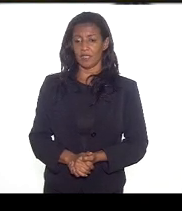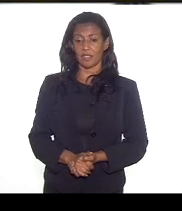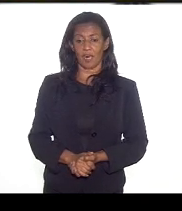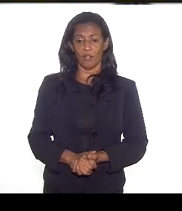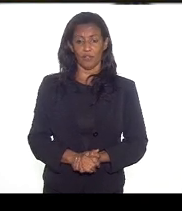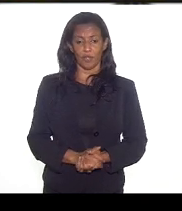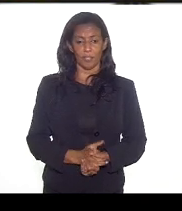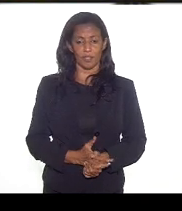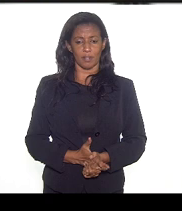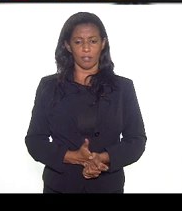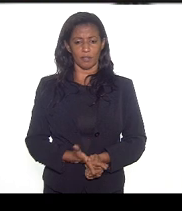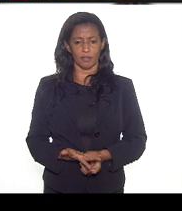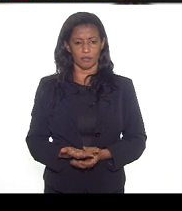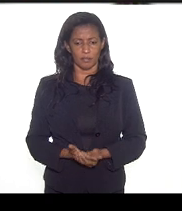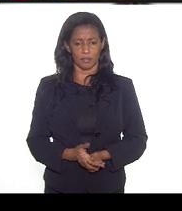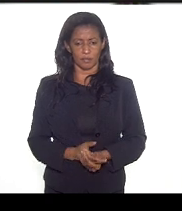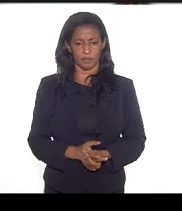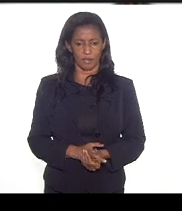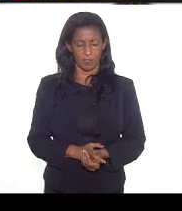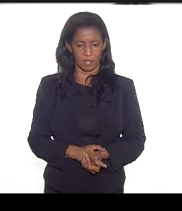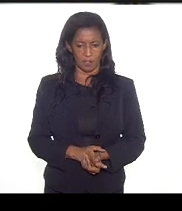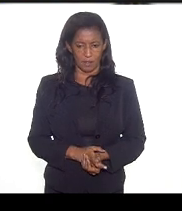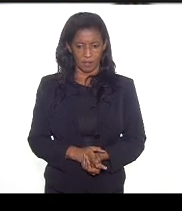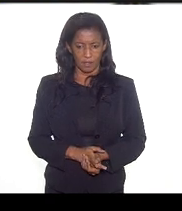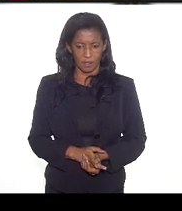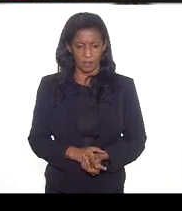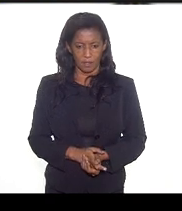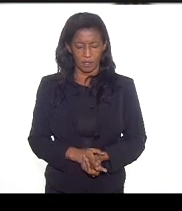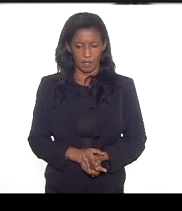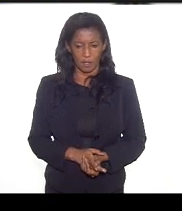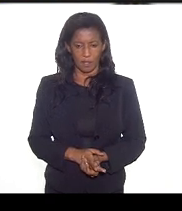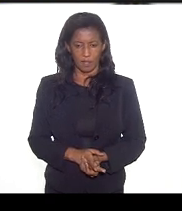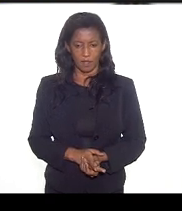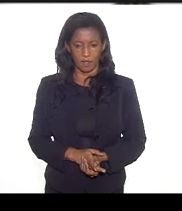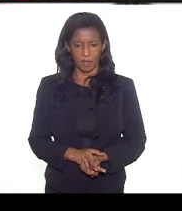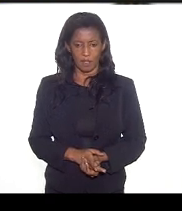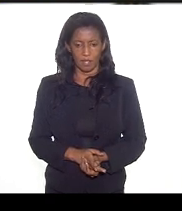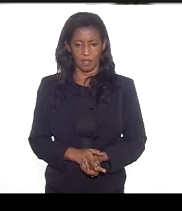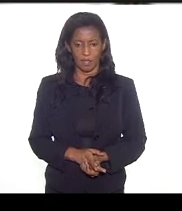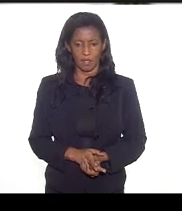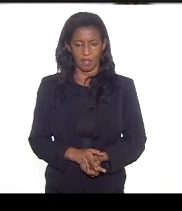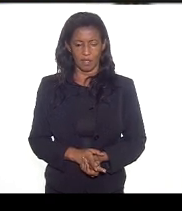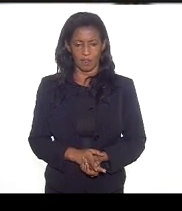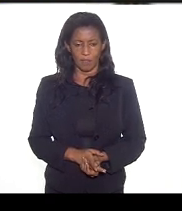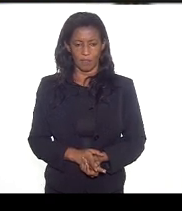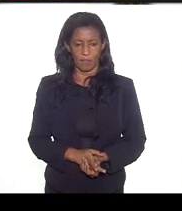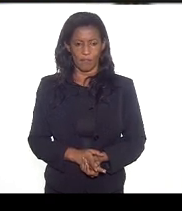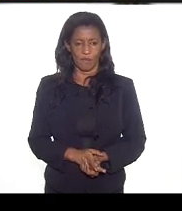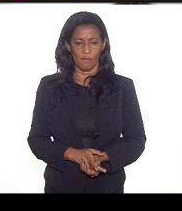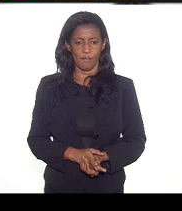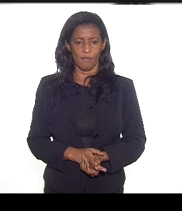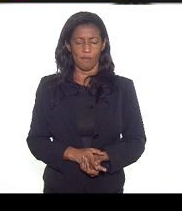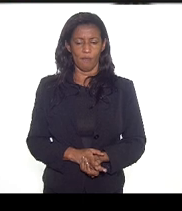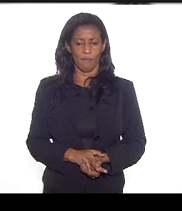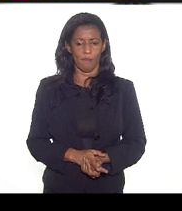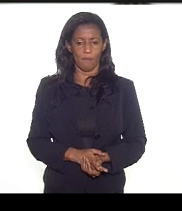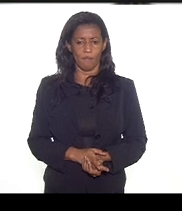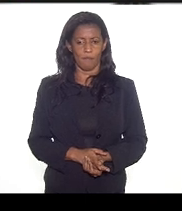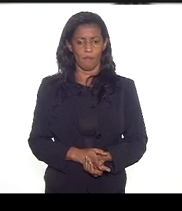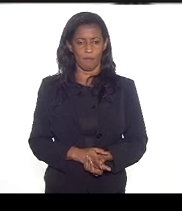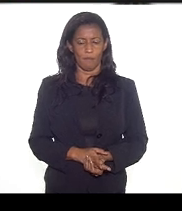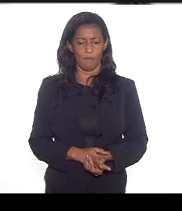Eu estou com o secretário aqui, deputada Rosane, terminou? Porque aí eu passo para o Samuel. Não, e aí eu não leu ainda. Já falamos